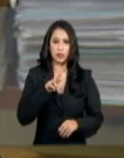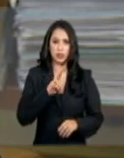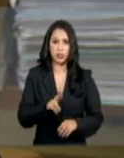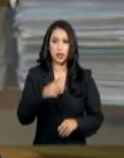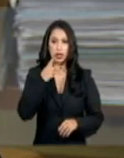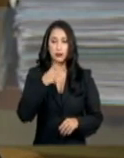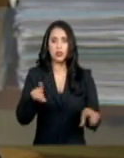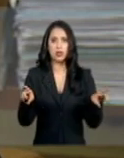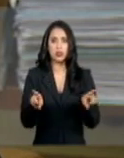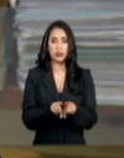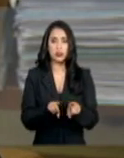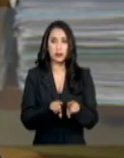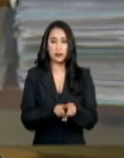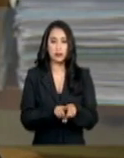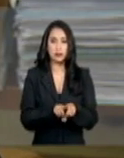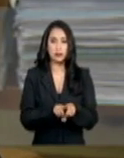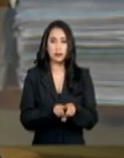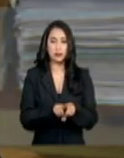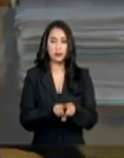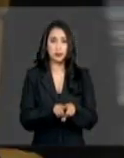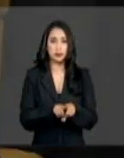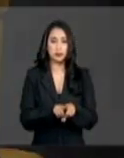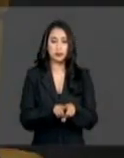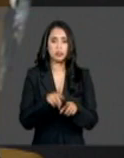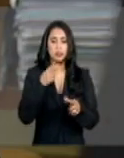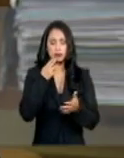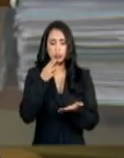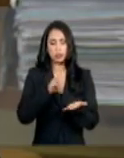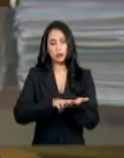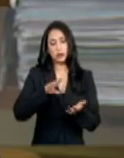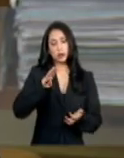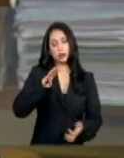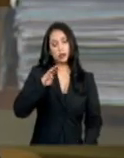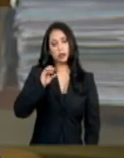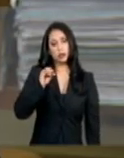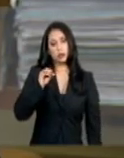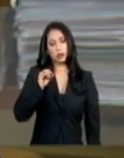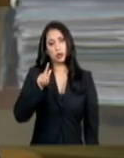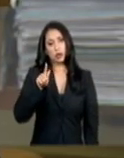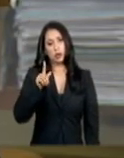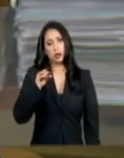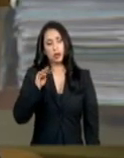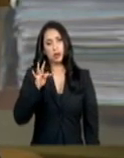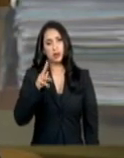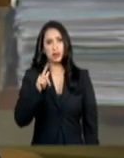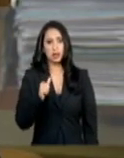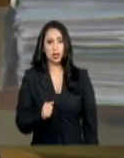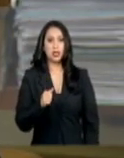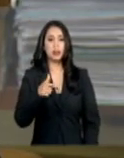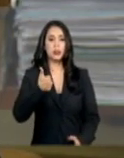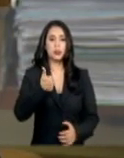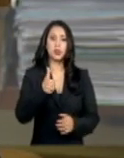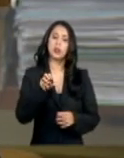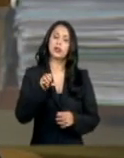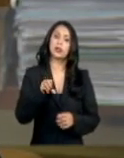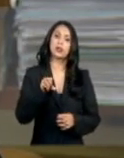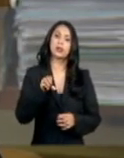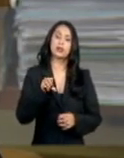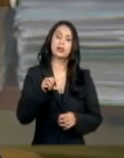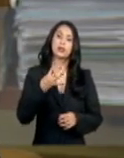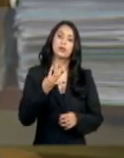que também a carta de bogotá que instituiu a oi a em 1948 também